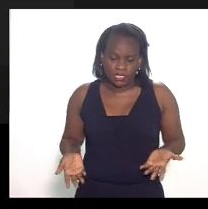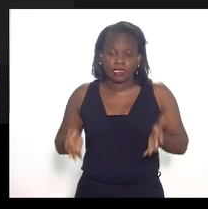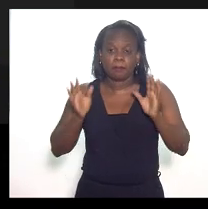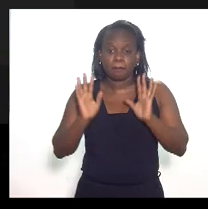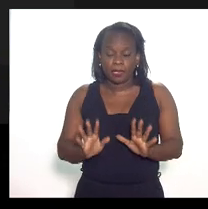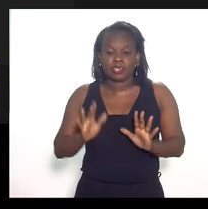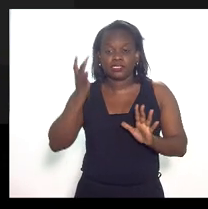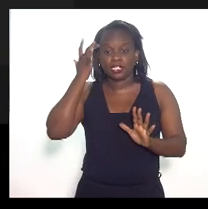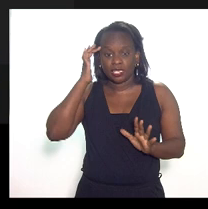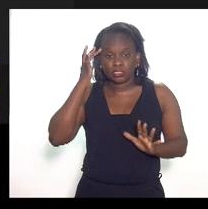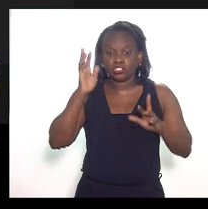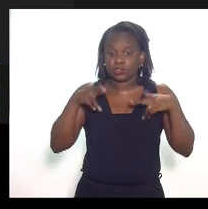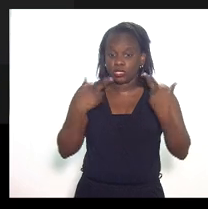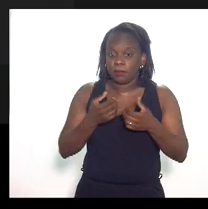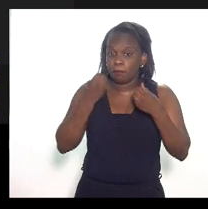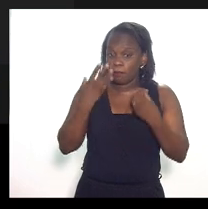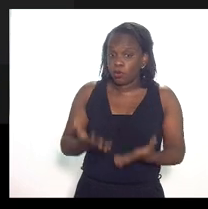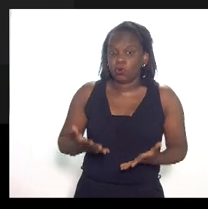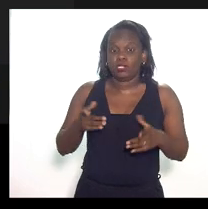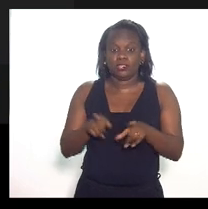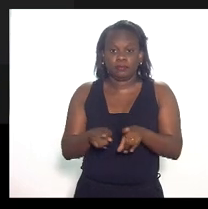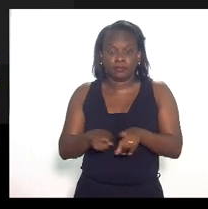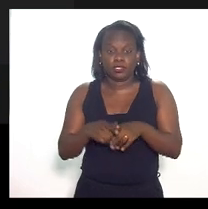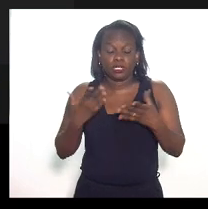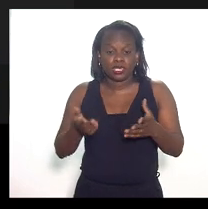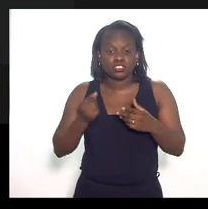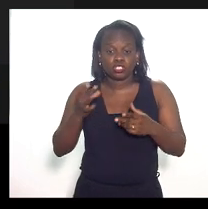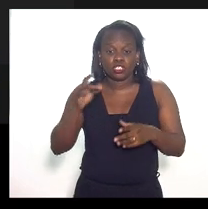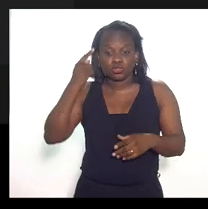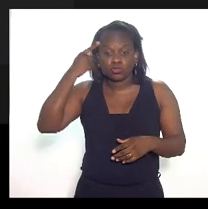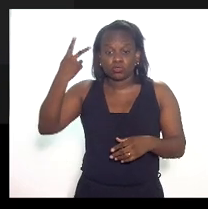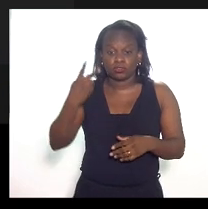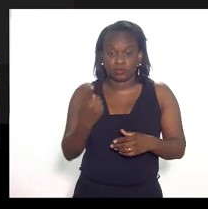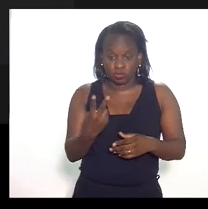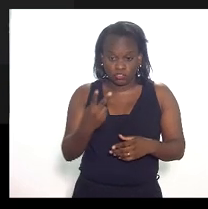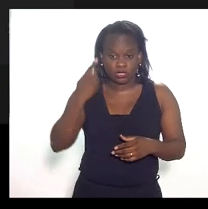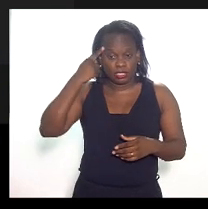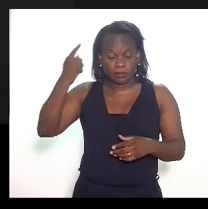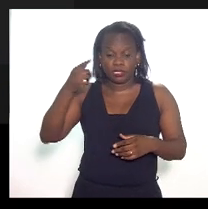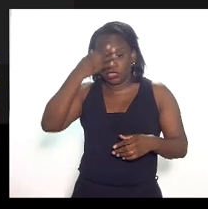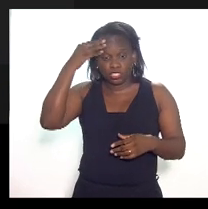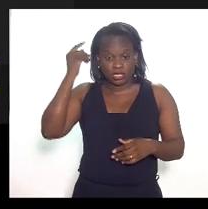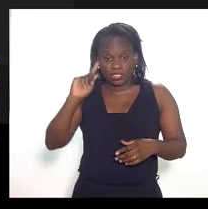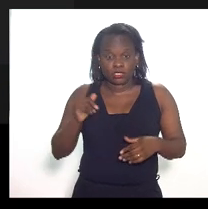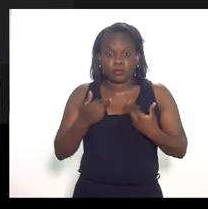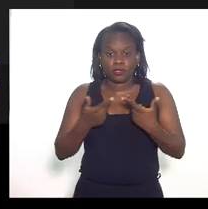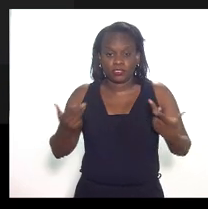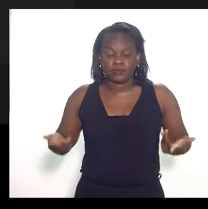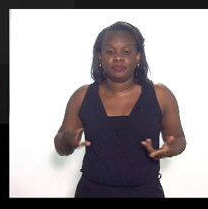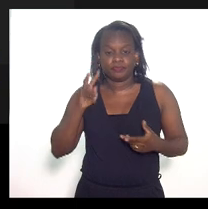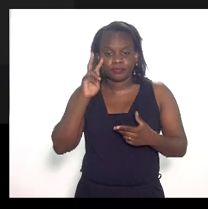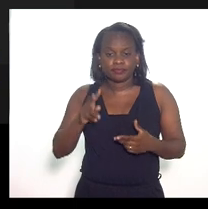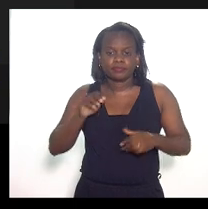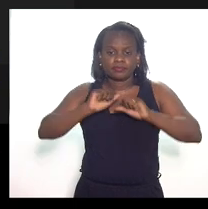acho que a audiência foi muito boa. Eu quero sair só com duas lembranças para todos, não esquecerem de algumas coisas. Vimos aqui